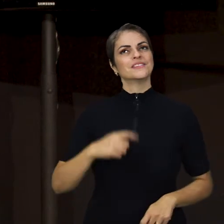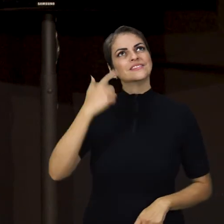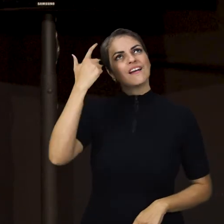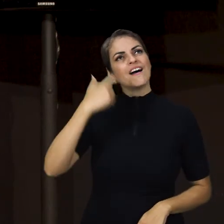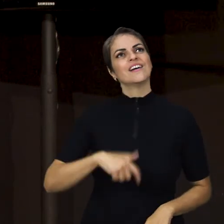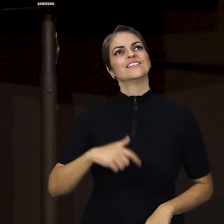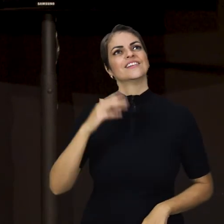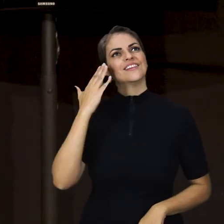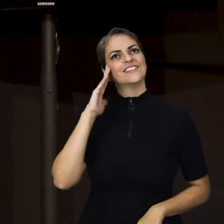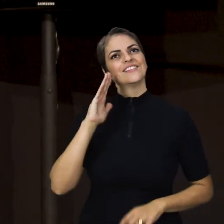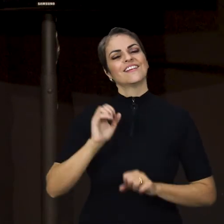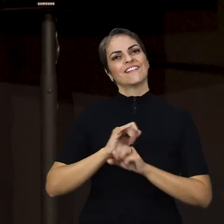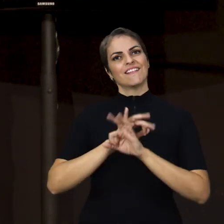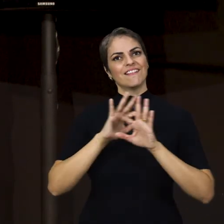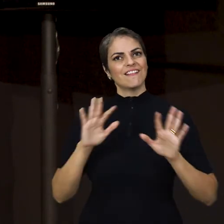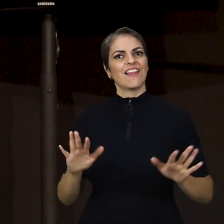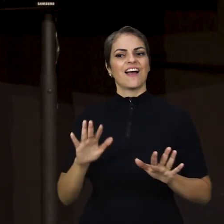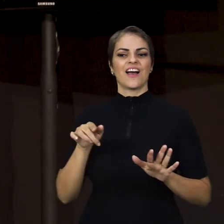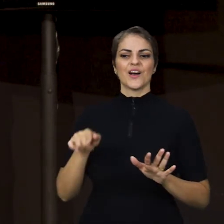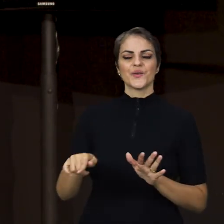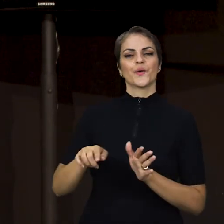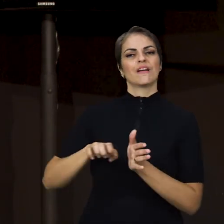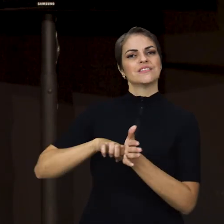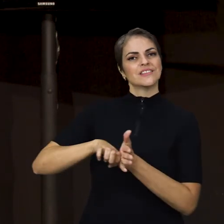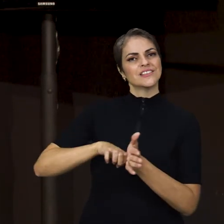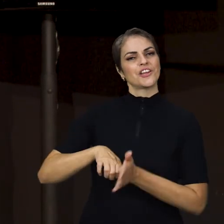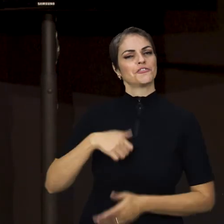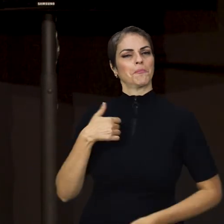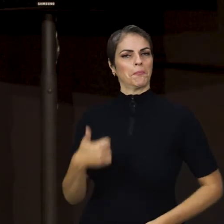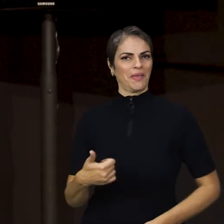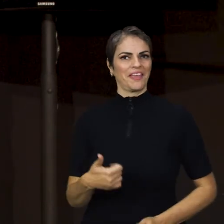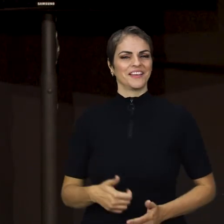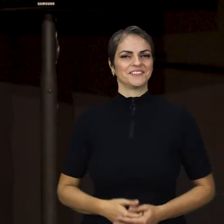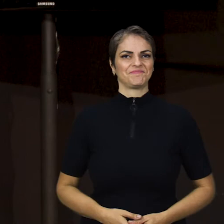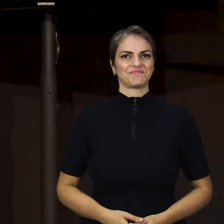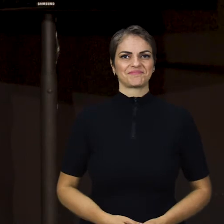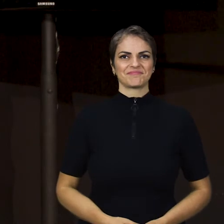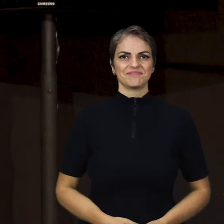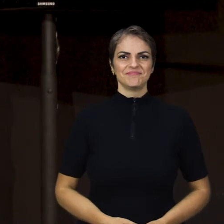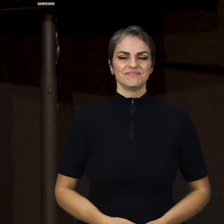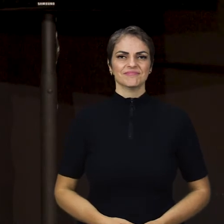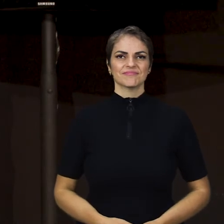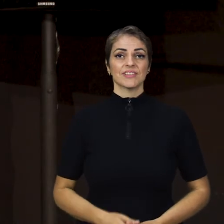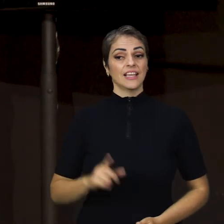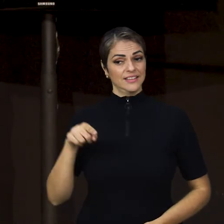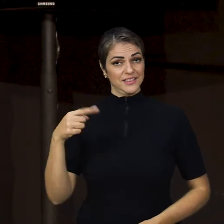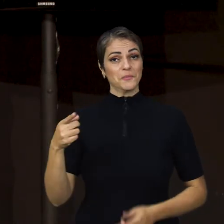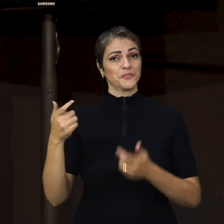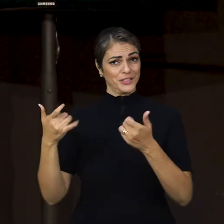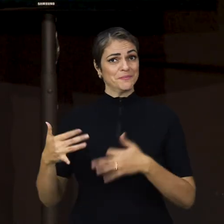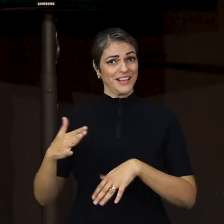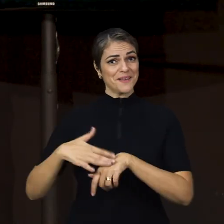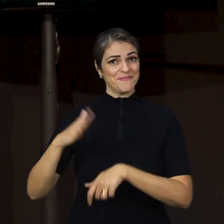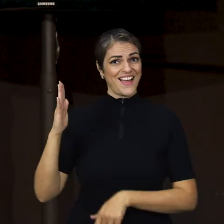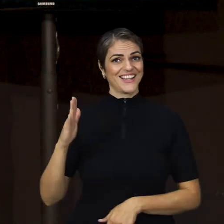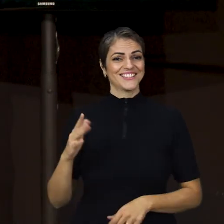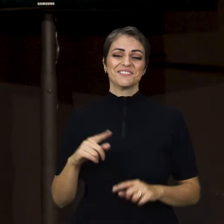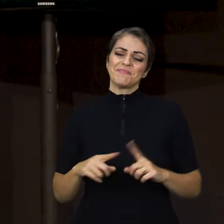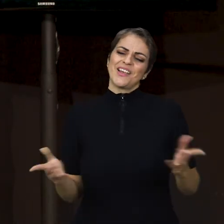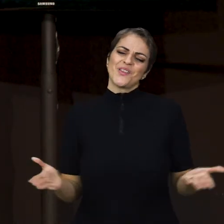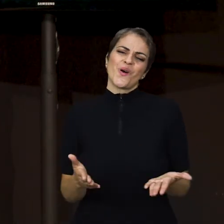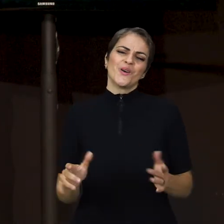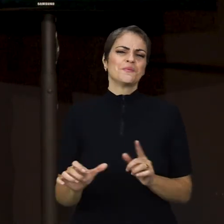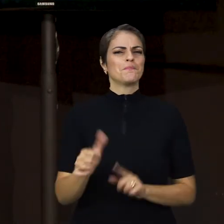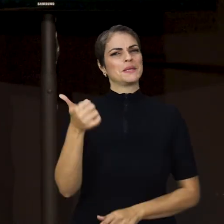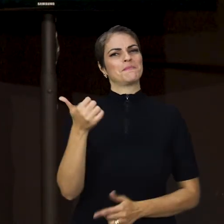boa exegese. E a gente vai ver porquê disso mais para frente também. Mas por hoje, para essa primeira aula,